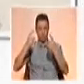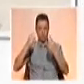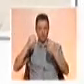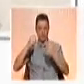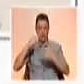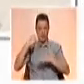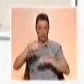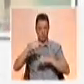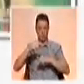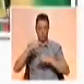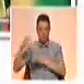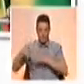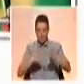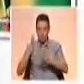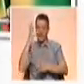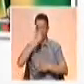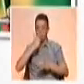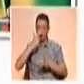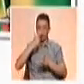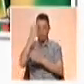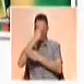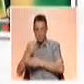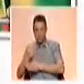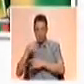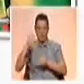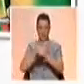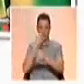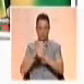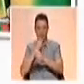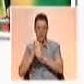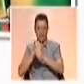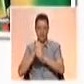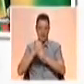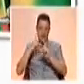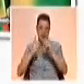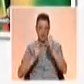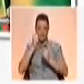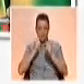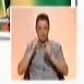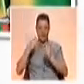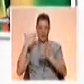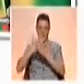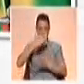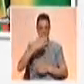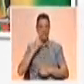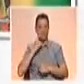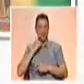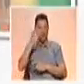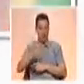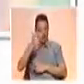nas primeiras etapas do percurso artístico do pintor, destacando o trabalho surrealista e expressionista. Atenta até 7 de abril.